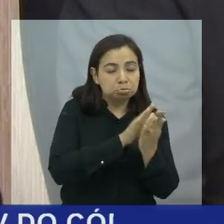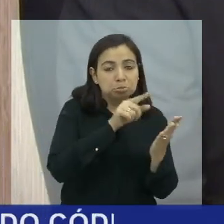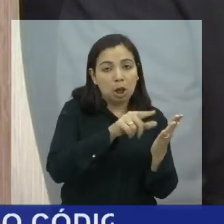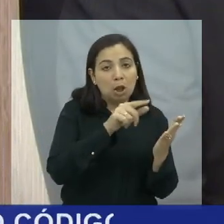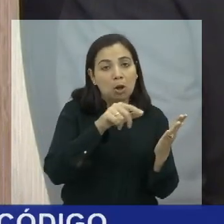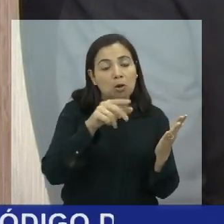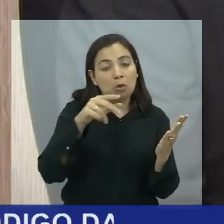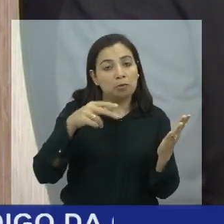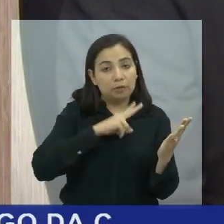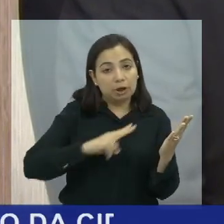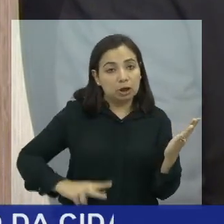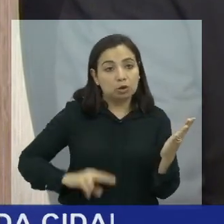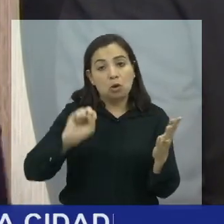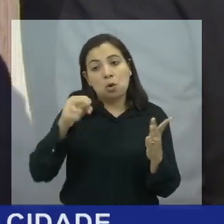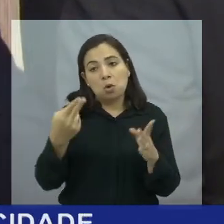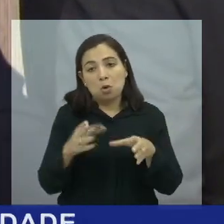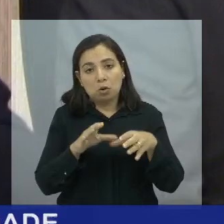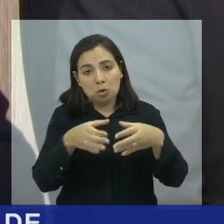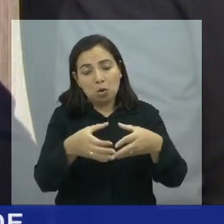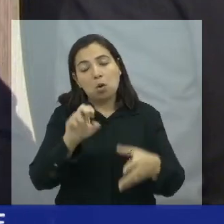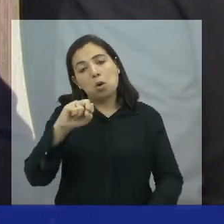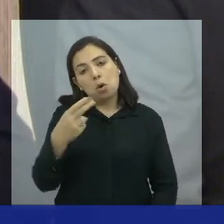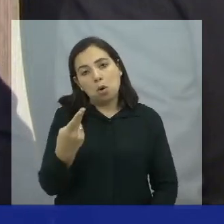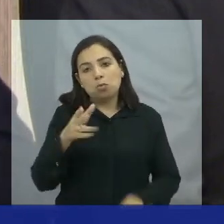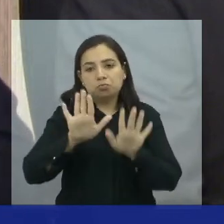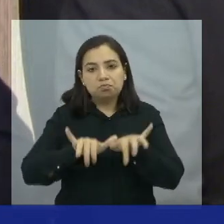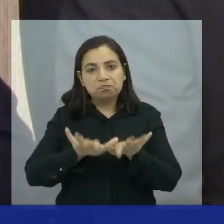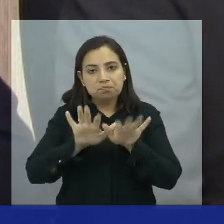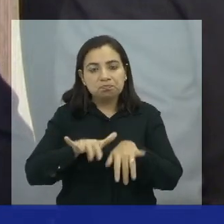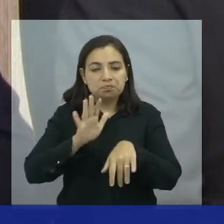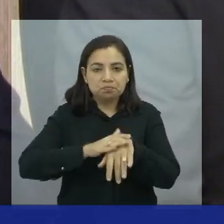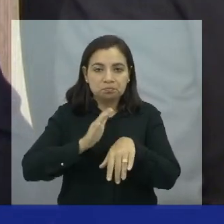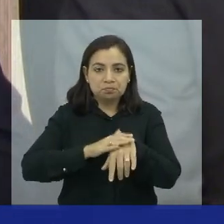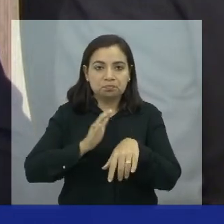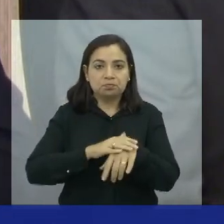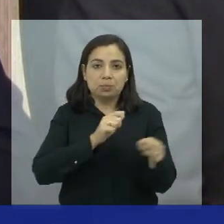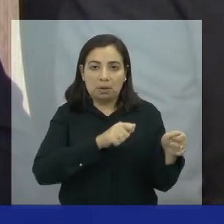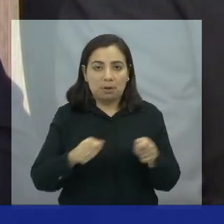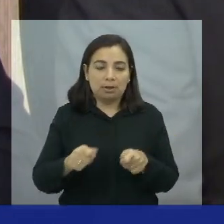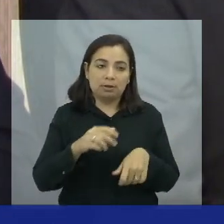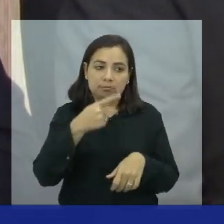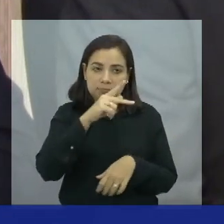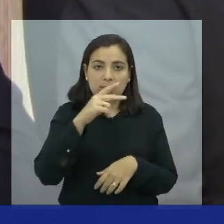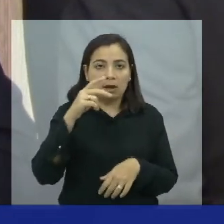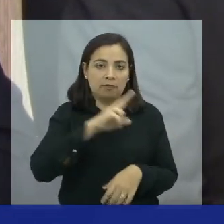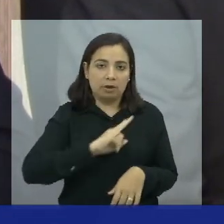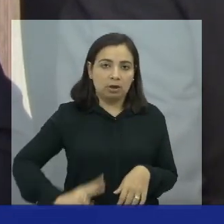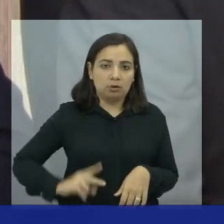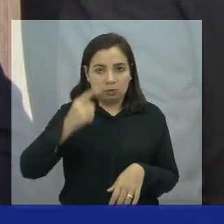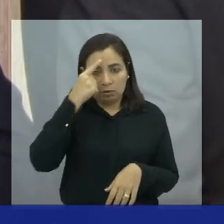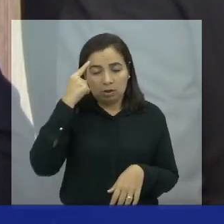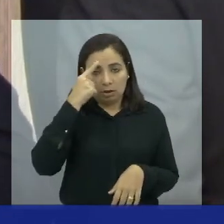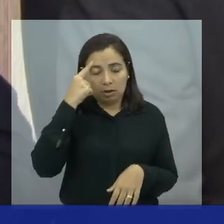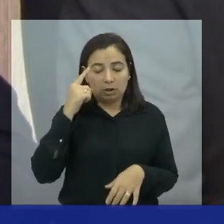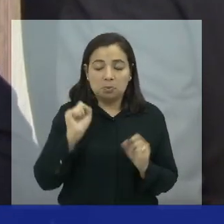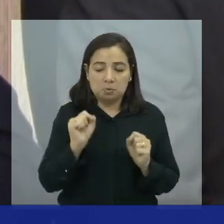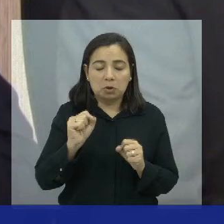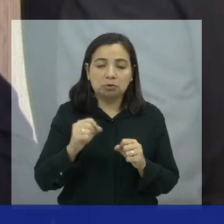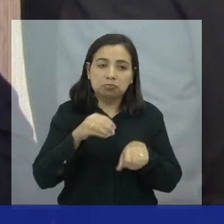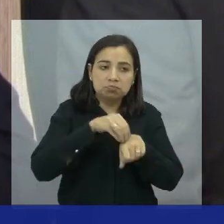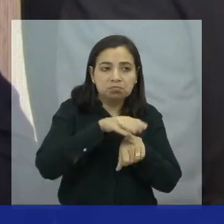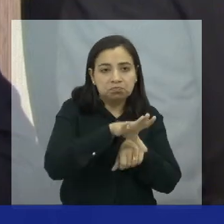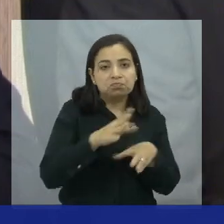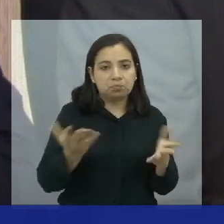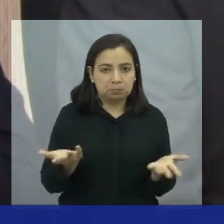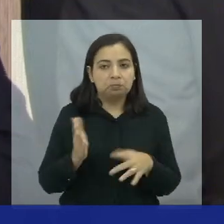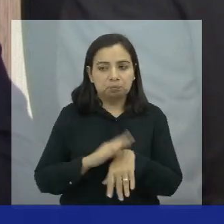comissão ou podem procurar o relator da matéria, vereador Renan Colares, para apresentarem suas sugestões. Dito isso, eu